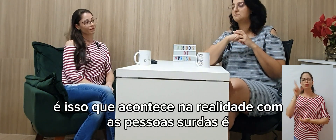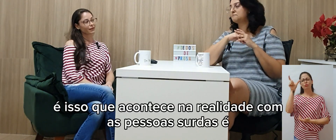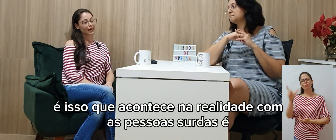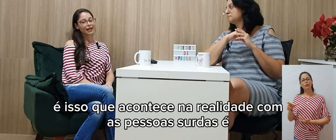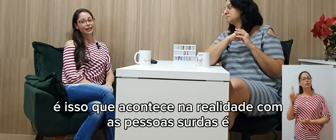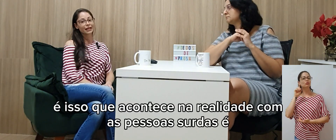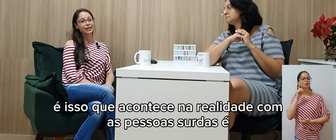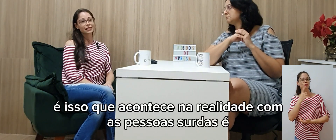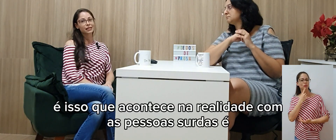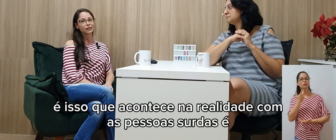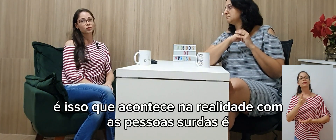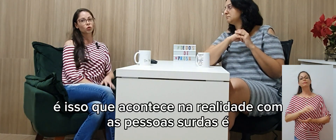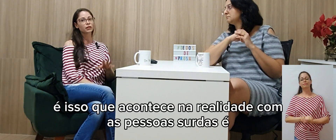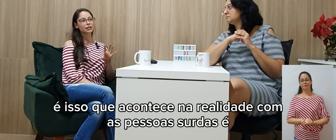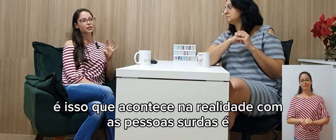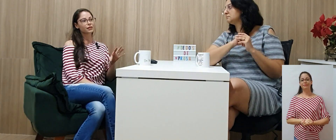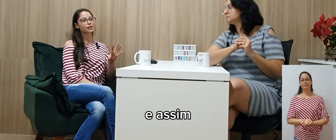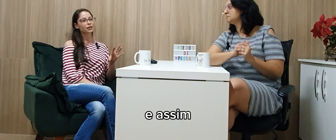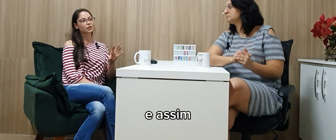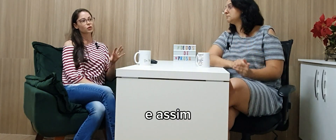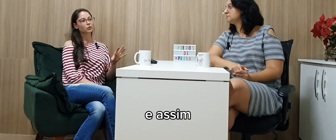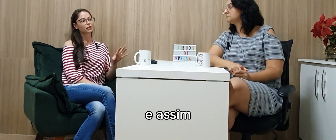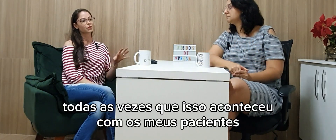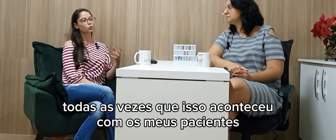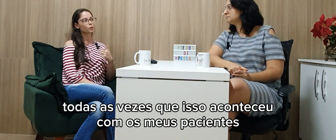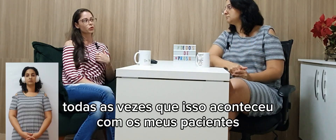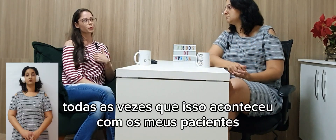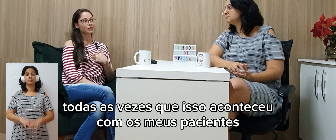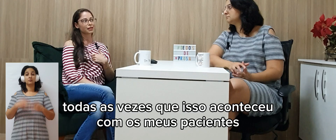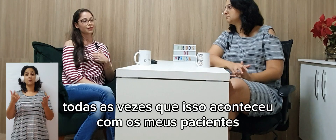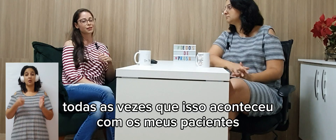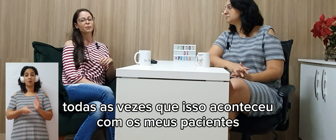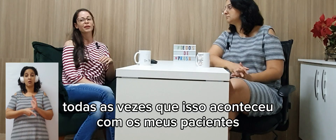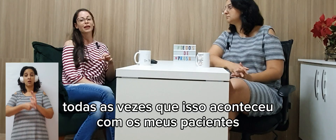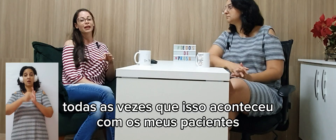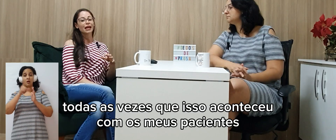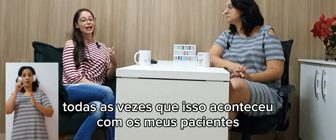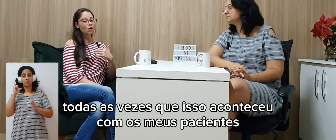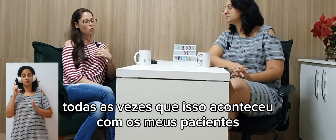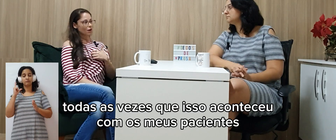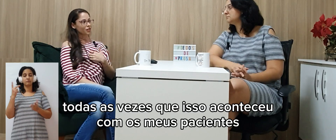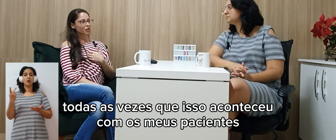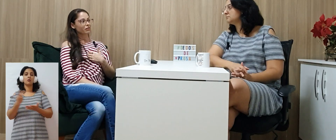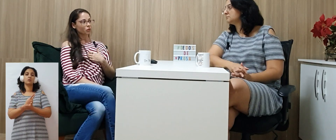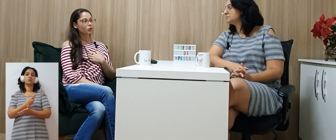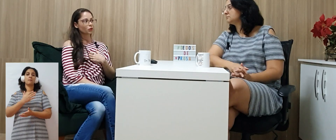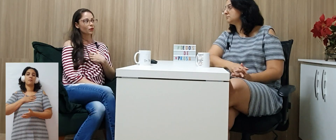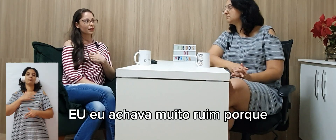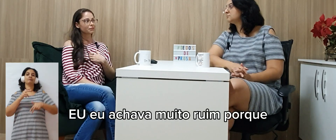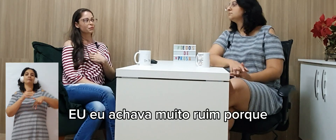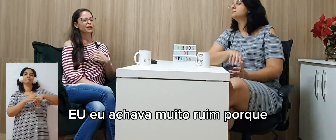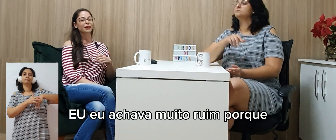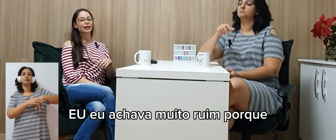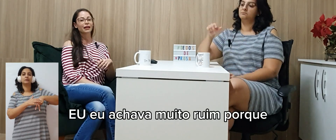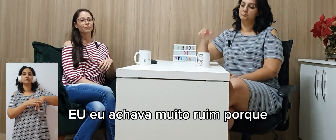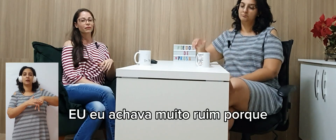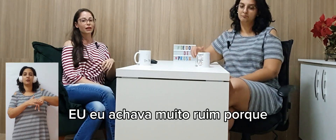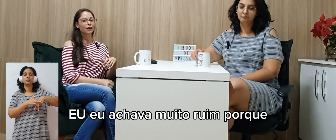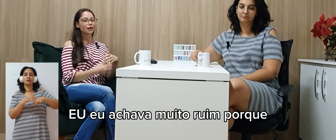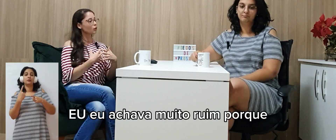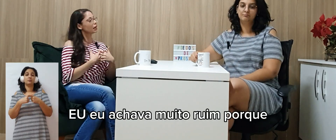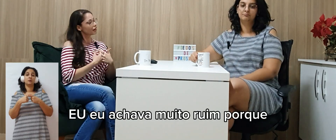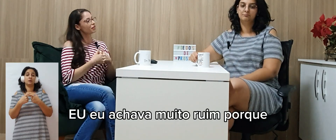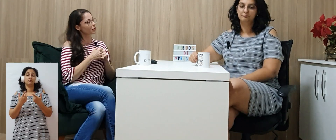surdas. E assim, todas as vezes que isso acontecia com os meus pacientes, eu achava muito ruim,